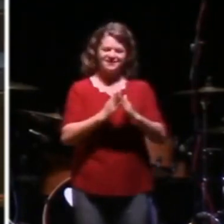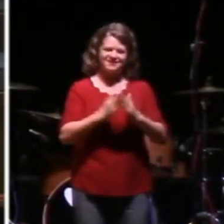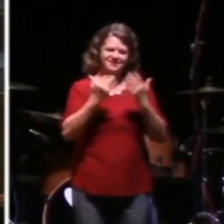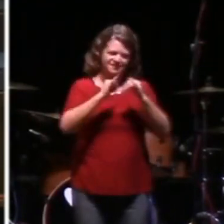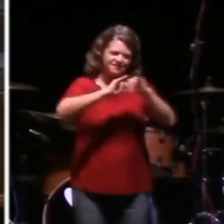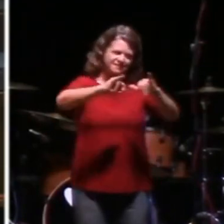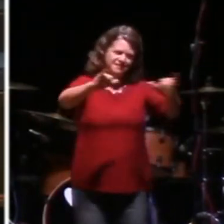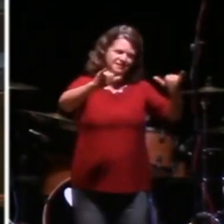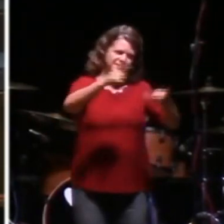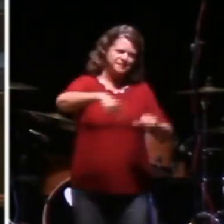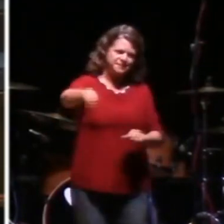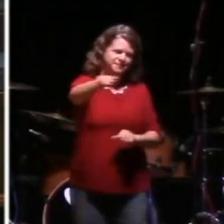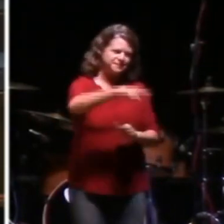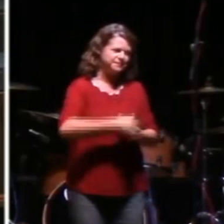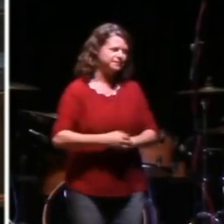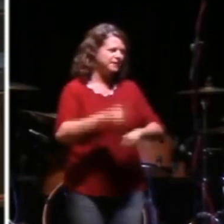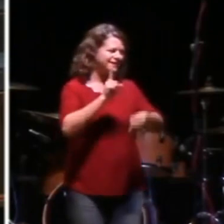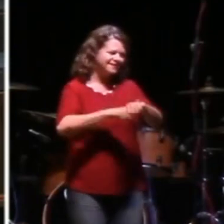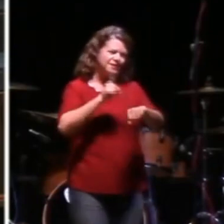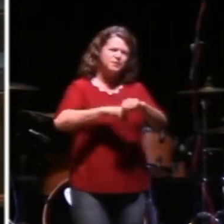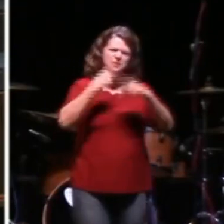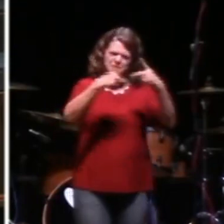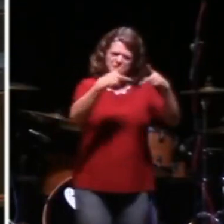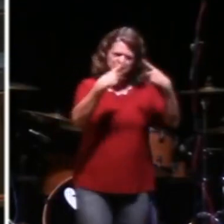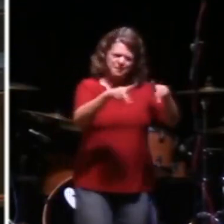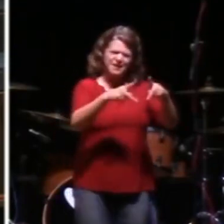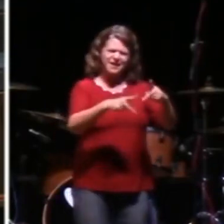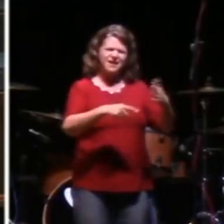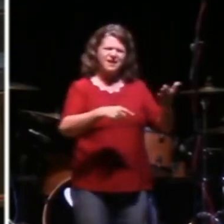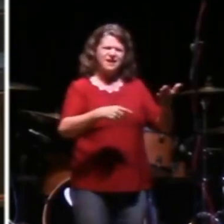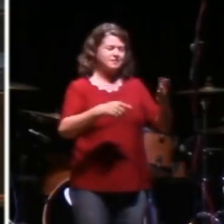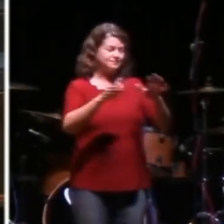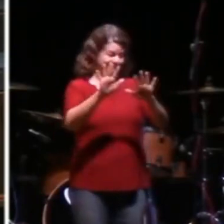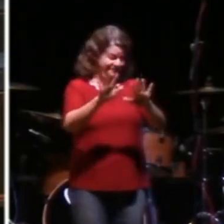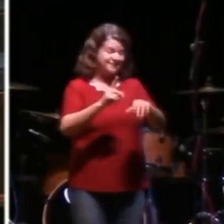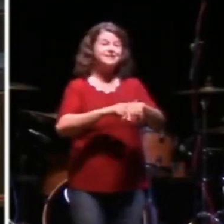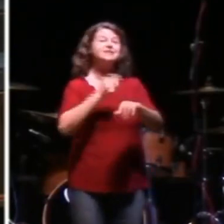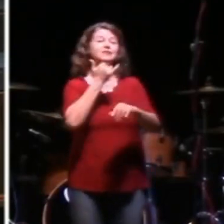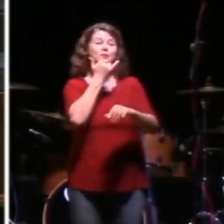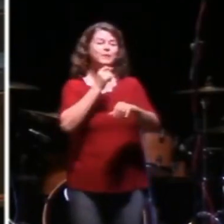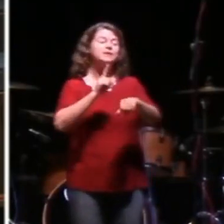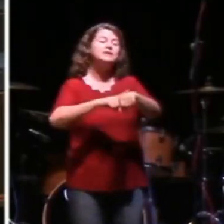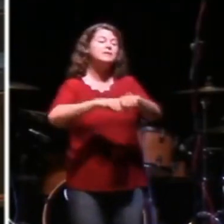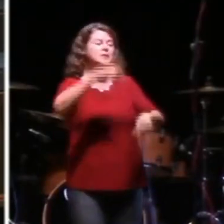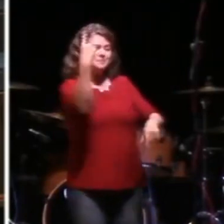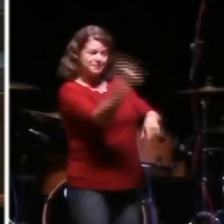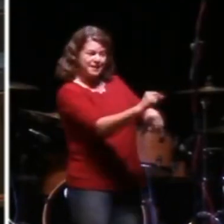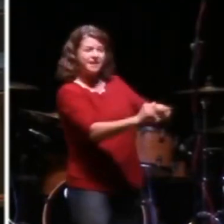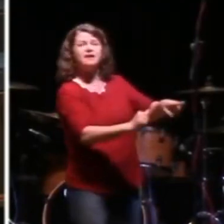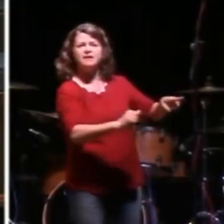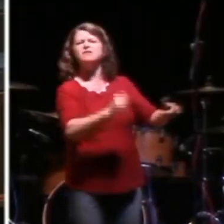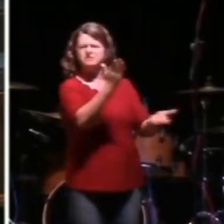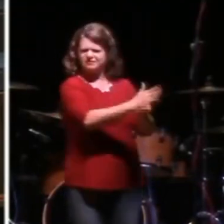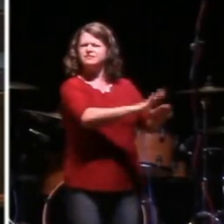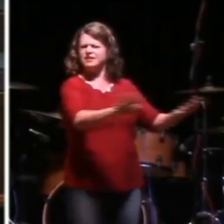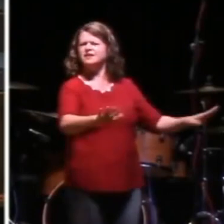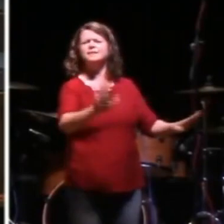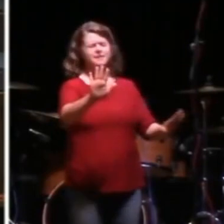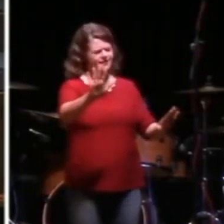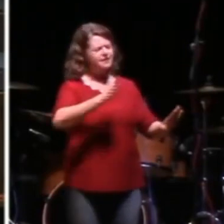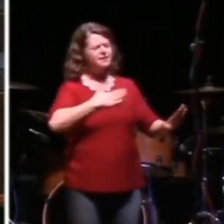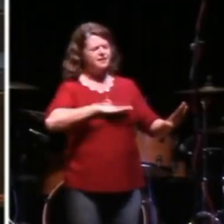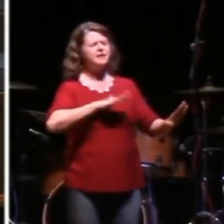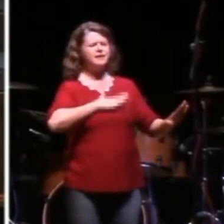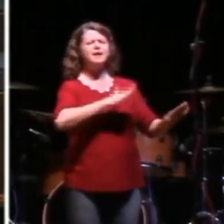vocês que esse tempo de praga vai passar vai passar vai passar em breve estaremos juntos